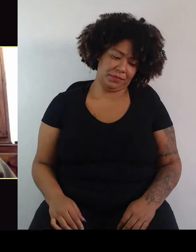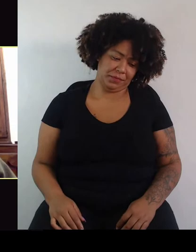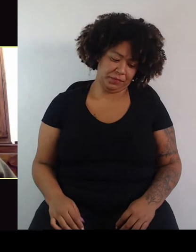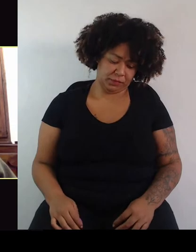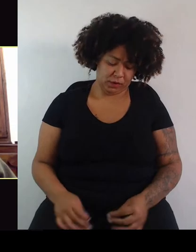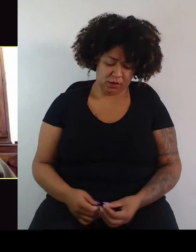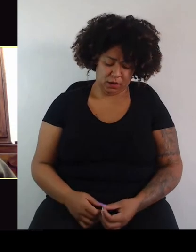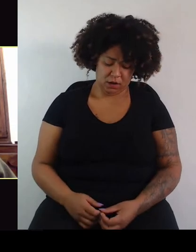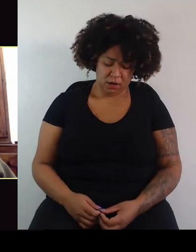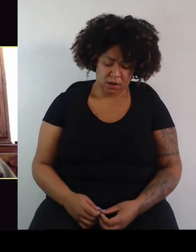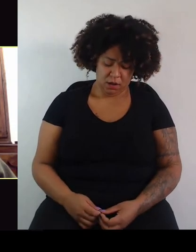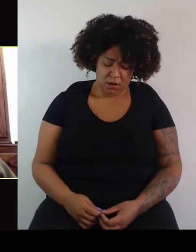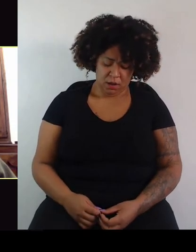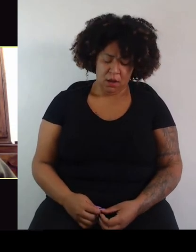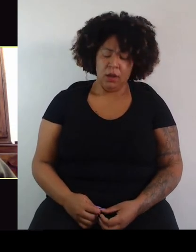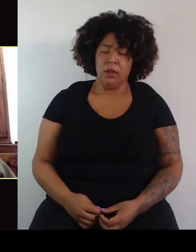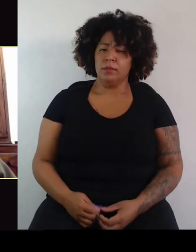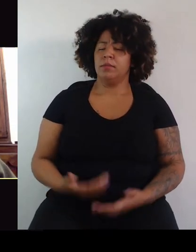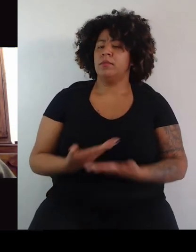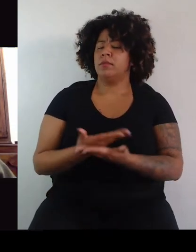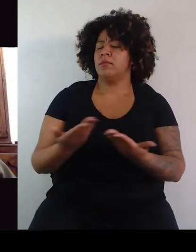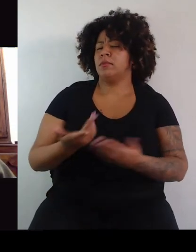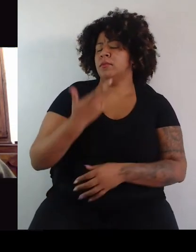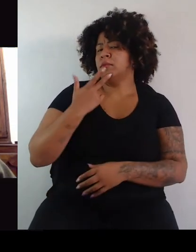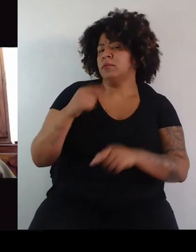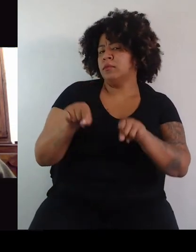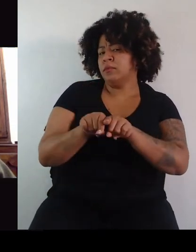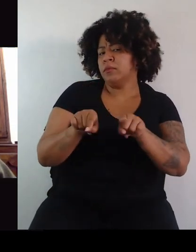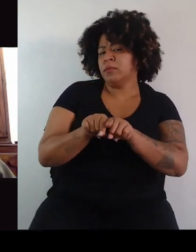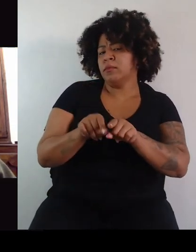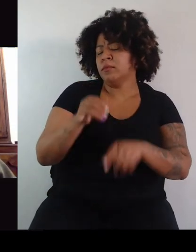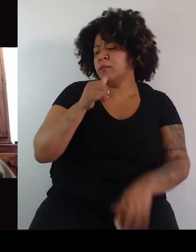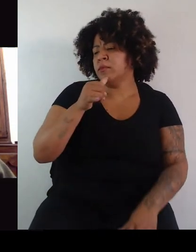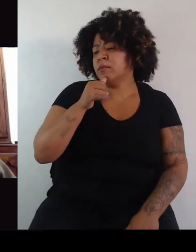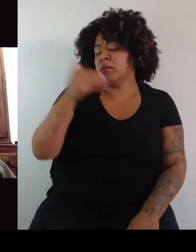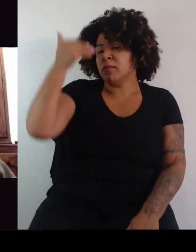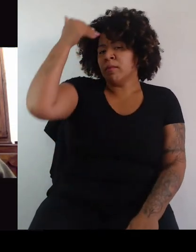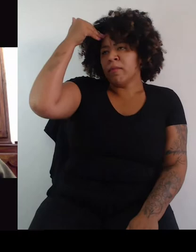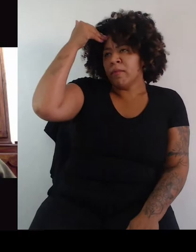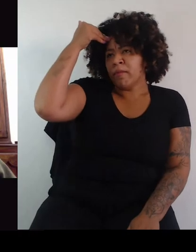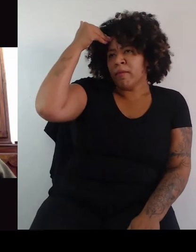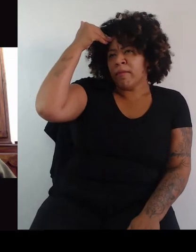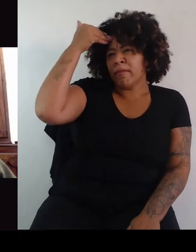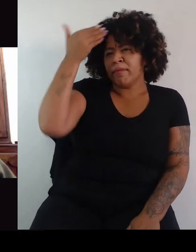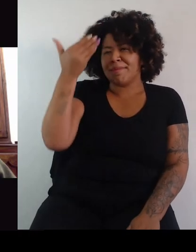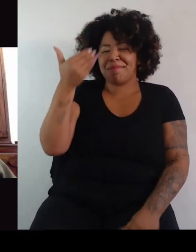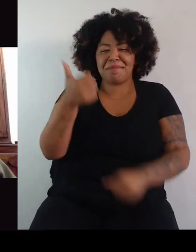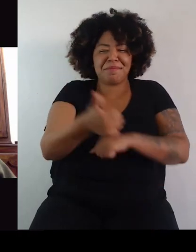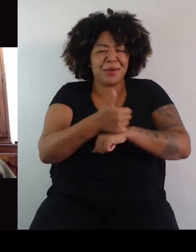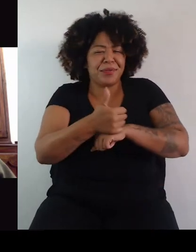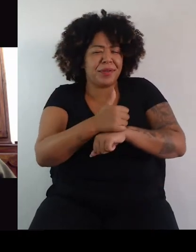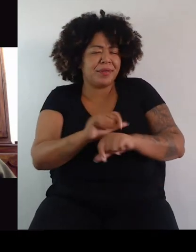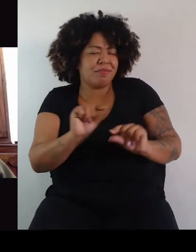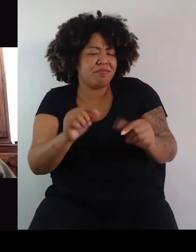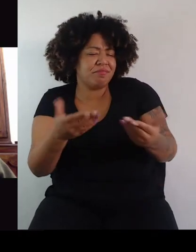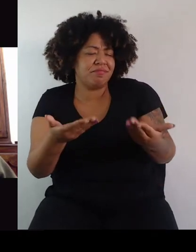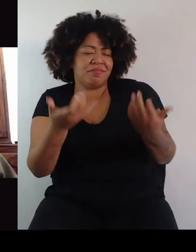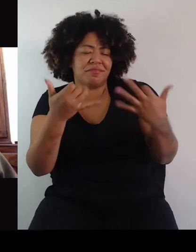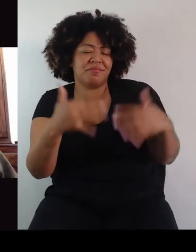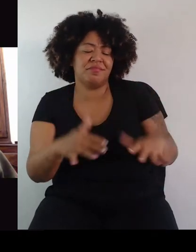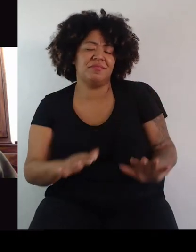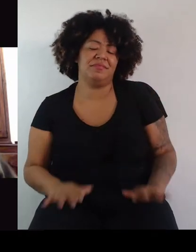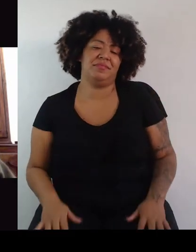o que você quer dizer com um preço a pagar em termos profissionais a arte é